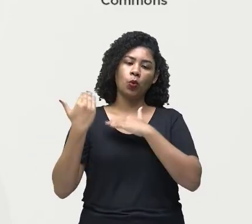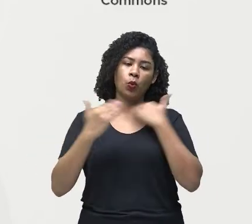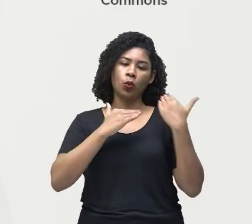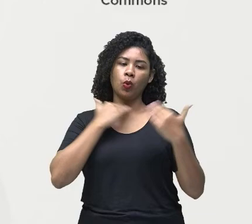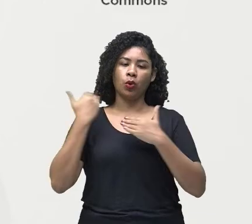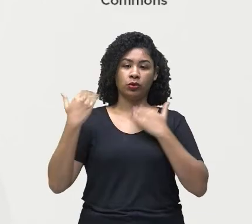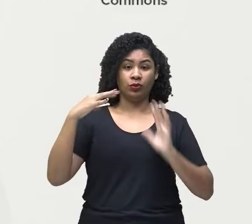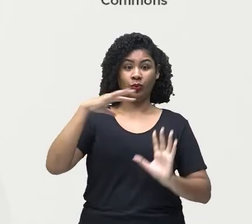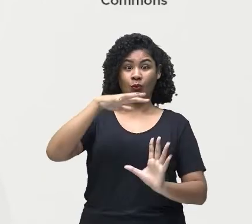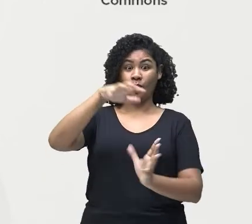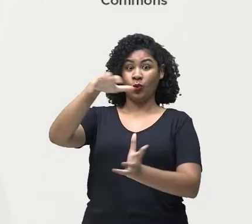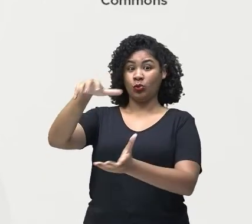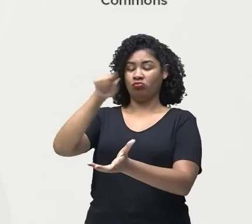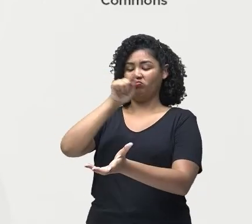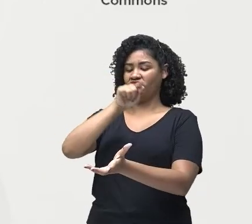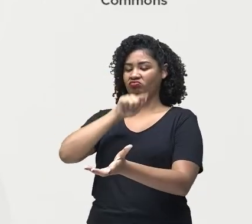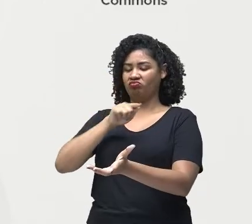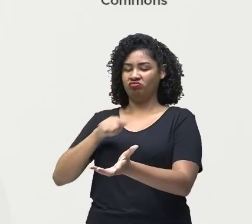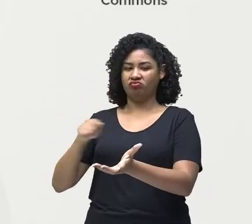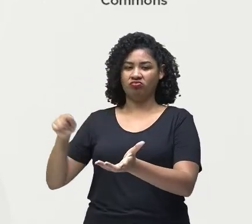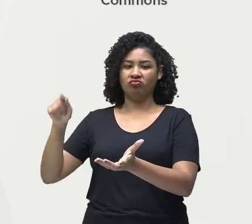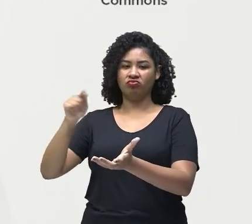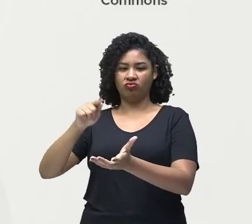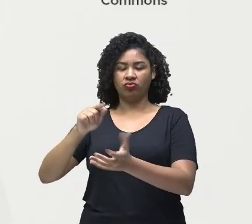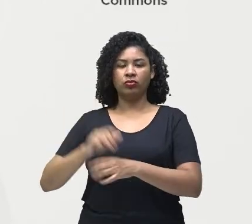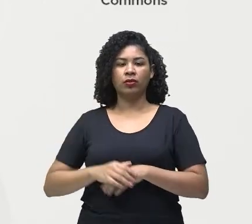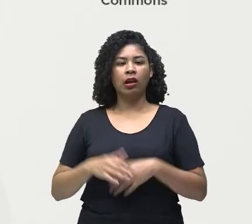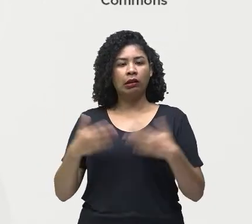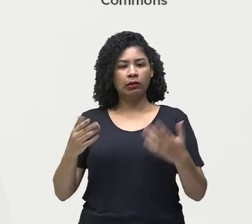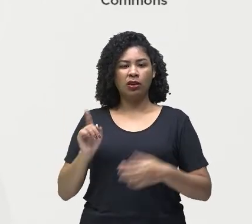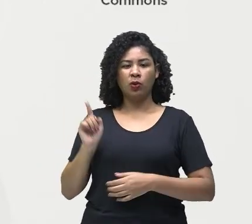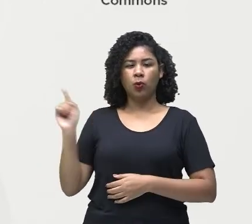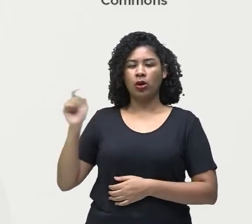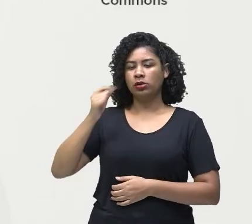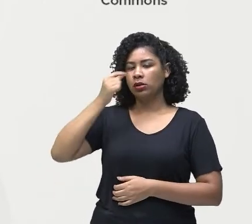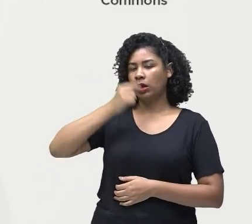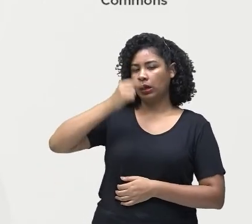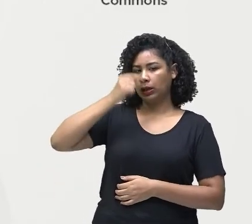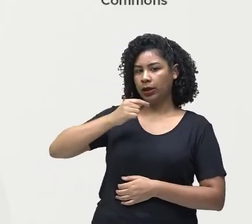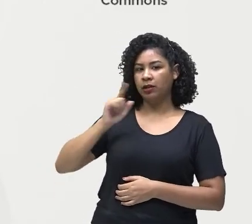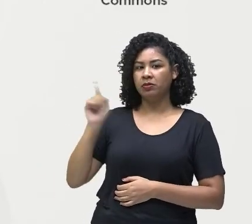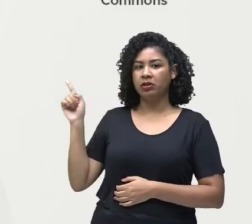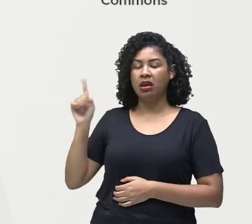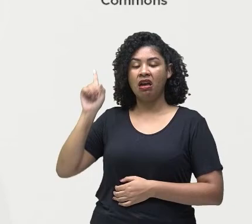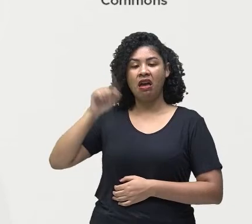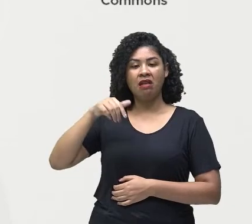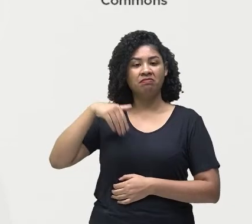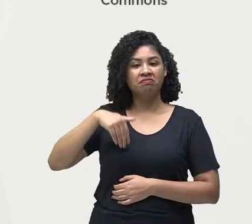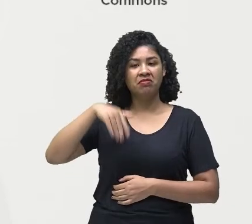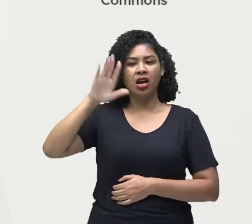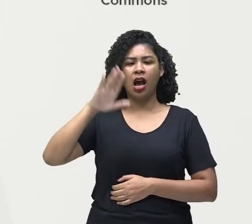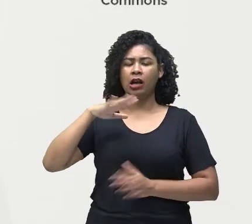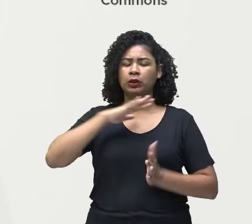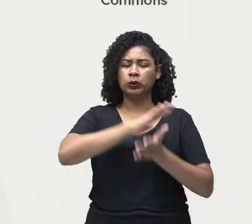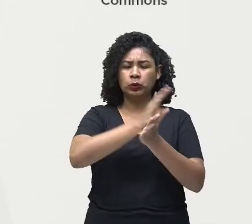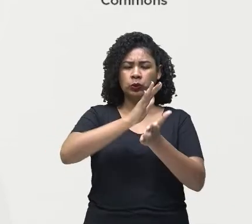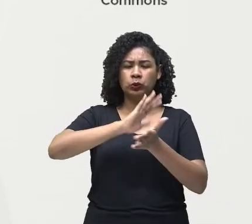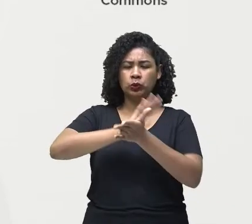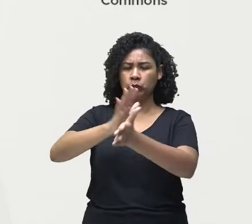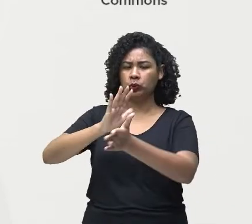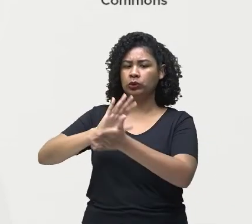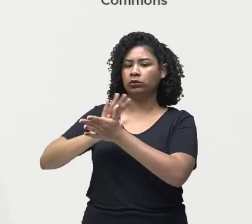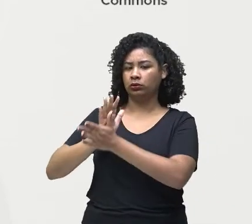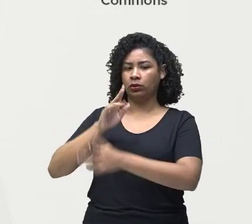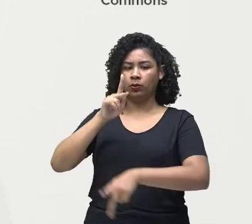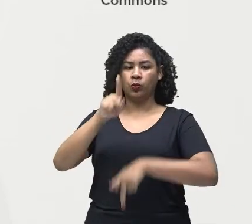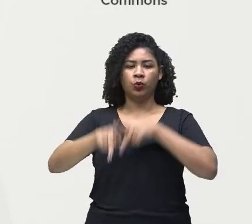todo o mundo. Então, a gripe espanhola foi aí uma das pandemias mais devastadoras que